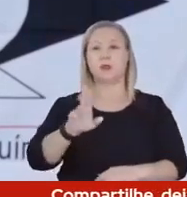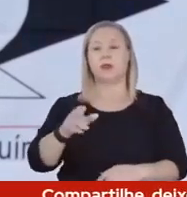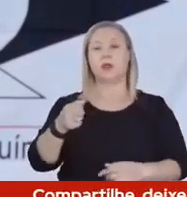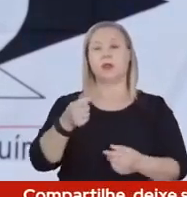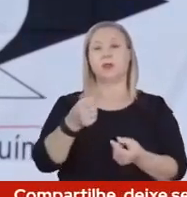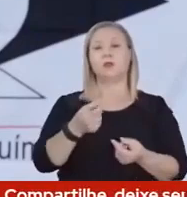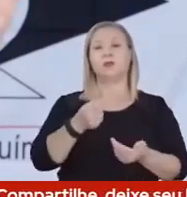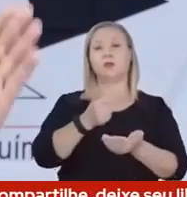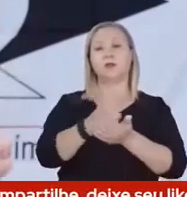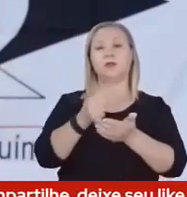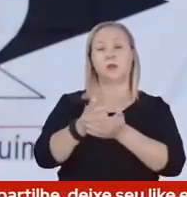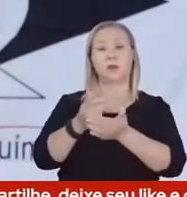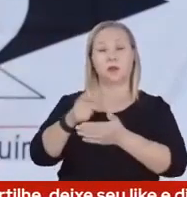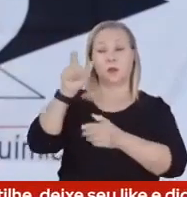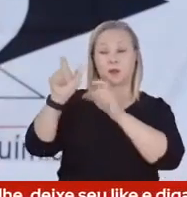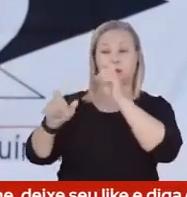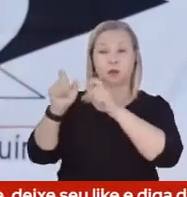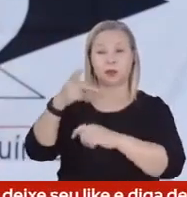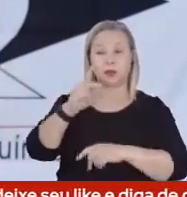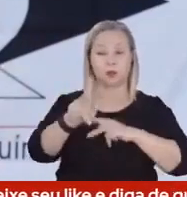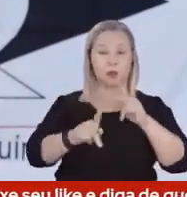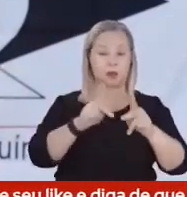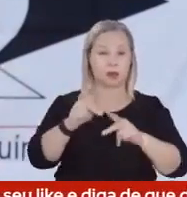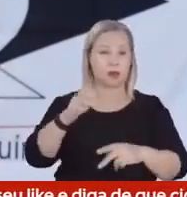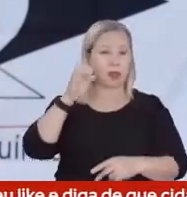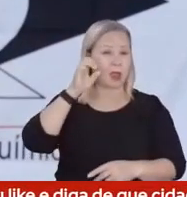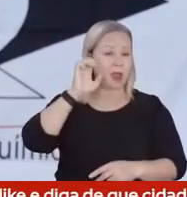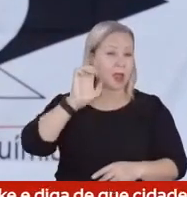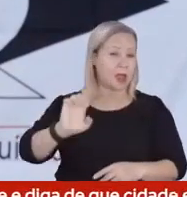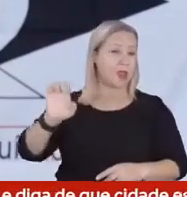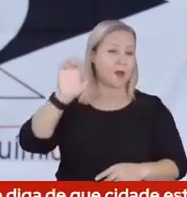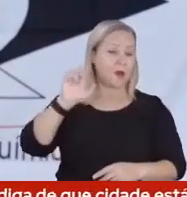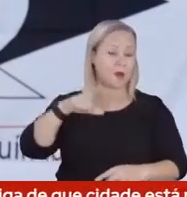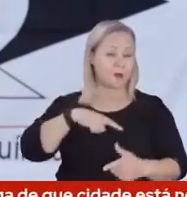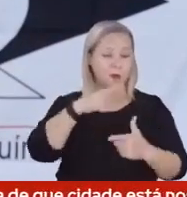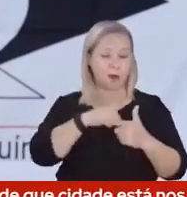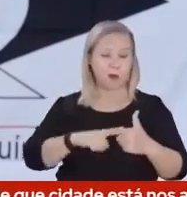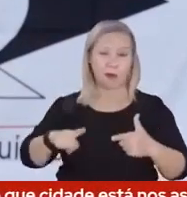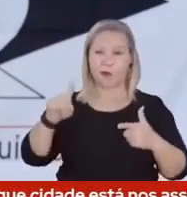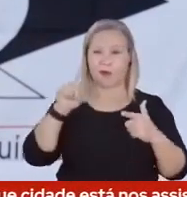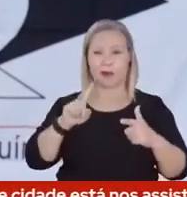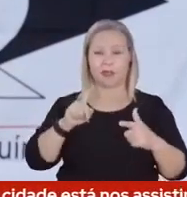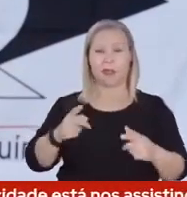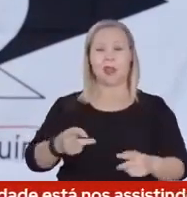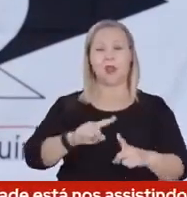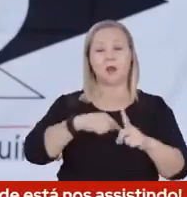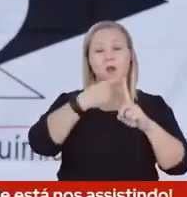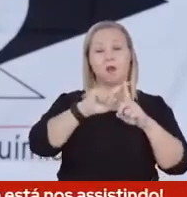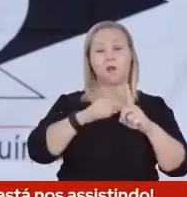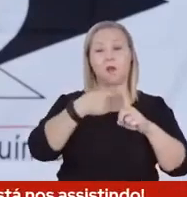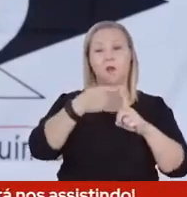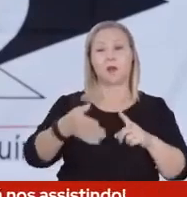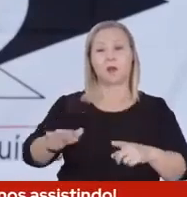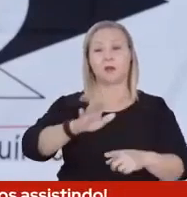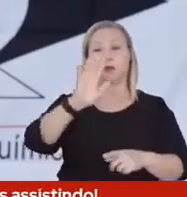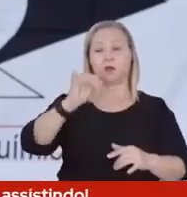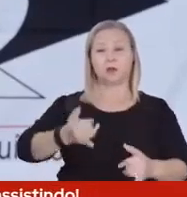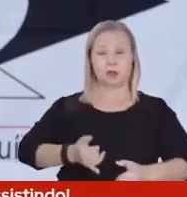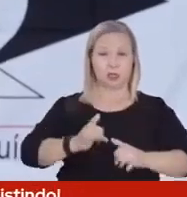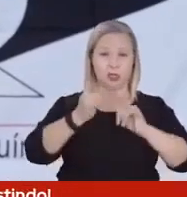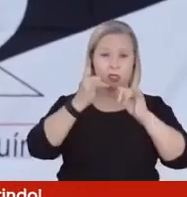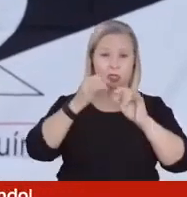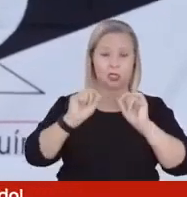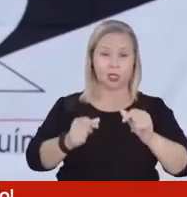vive uma crise dramática com o aumento do custo de energia elétrica e com o aumento do custo do próprio combustível